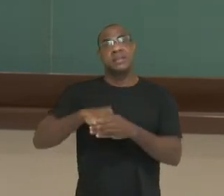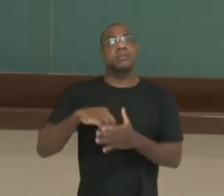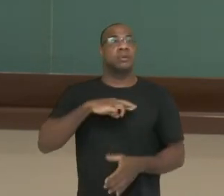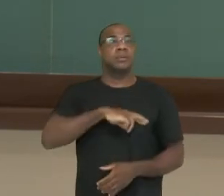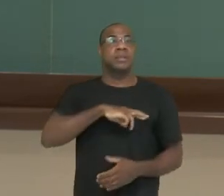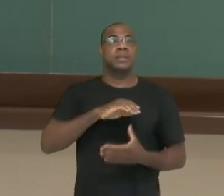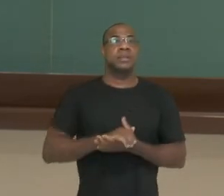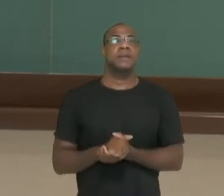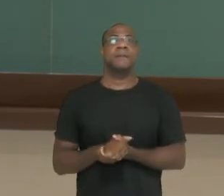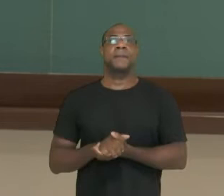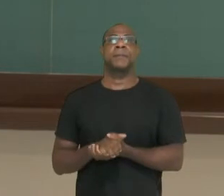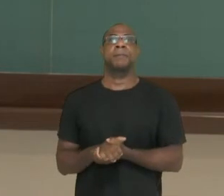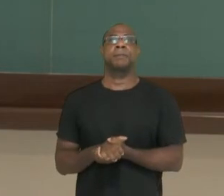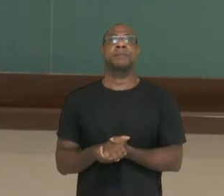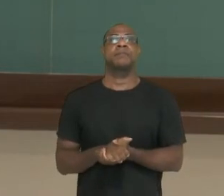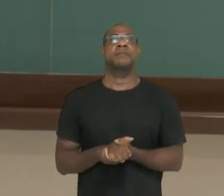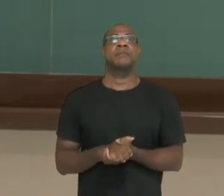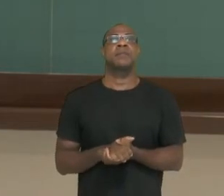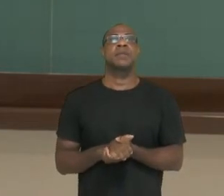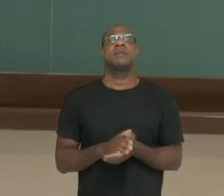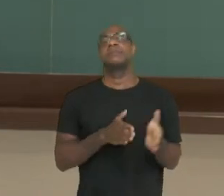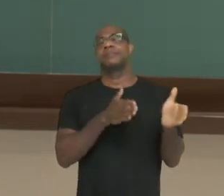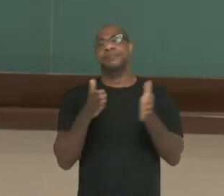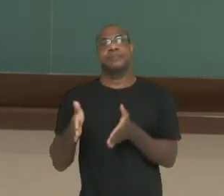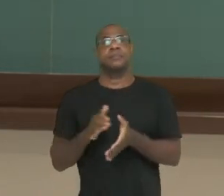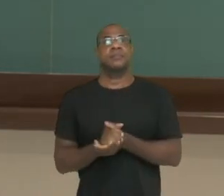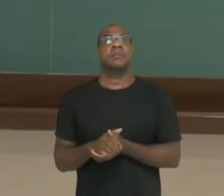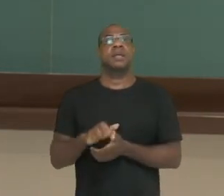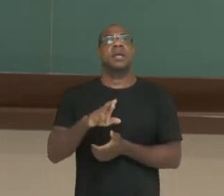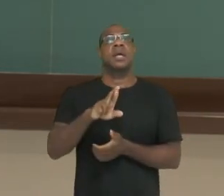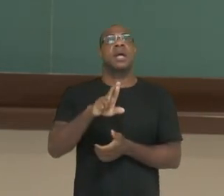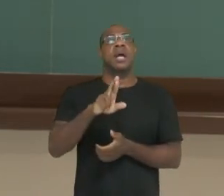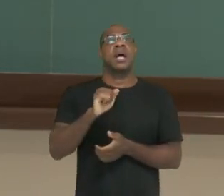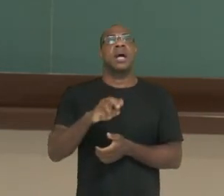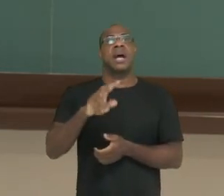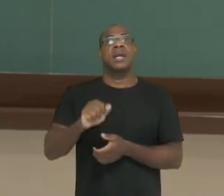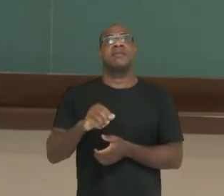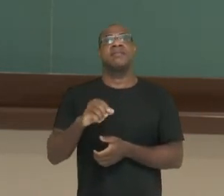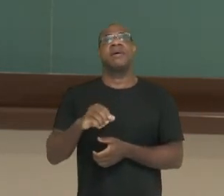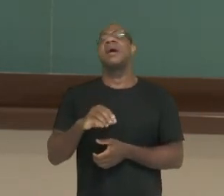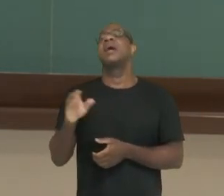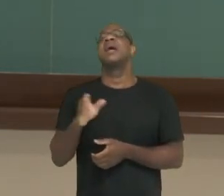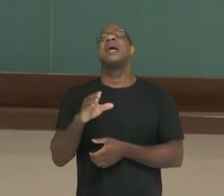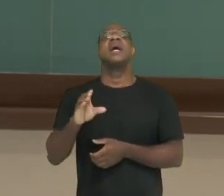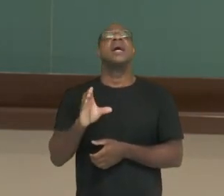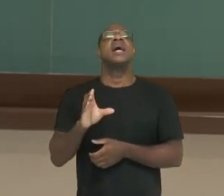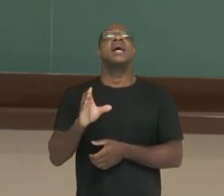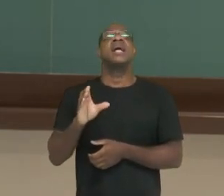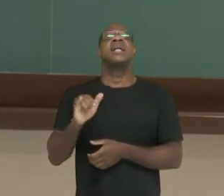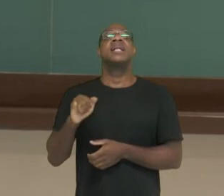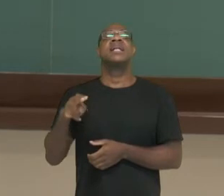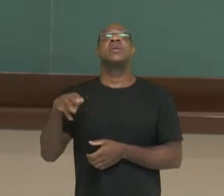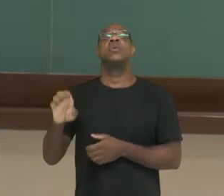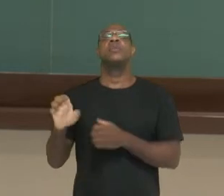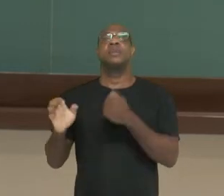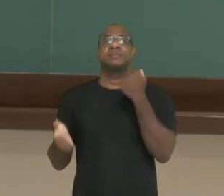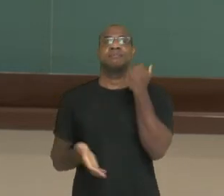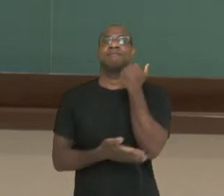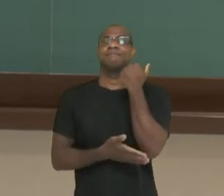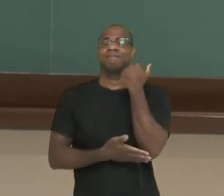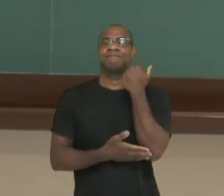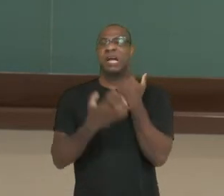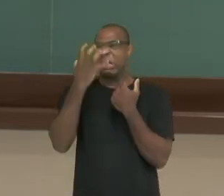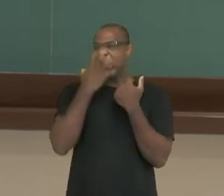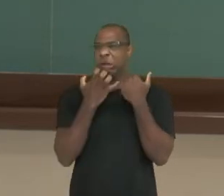seguir. A próxima leitura é um fragmento da mesma obra, Dom Casmurro, e aborda raiva e